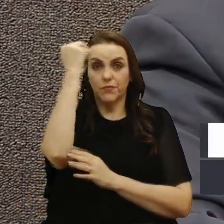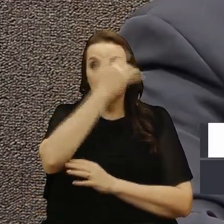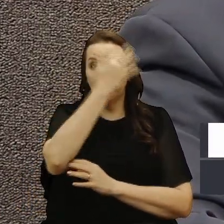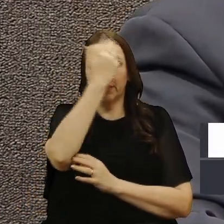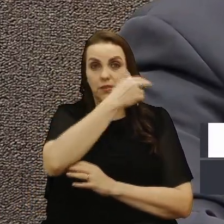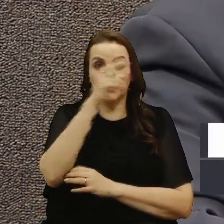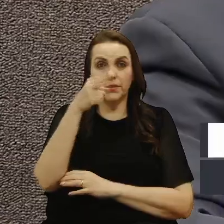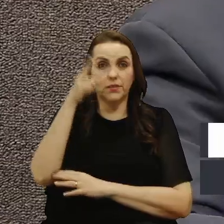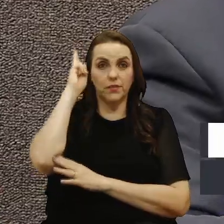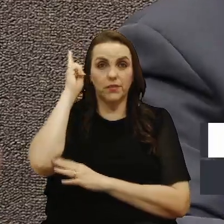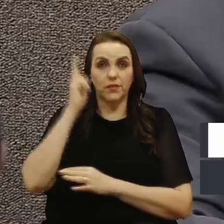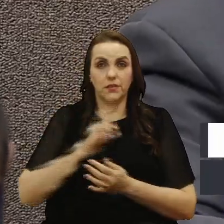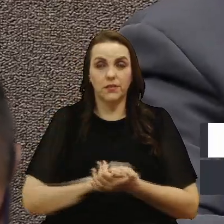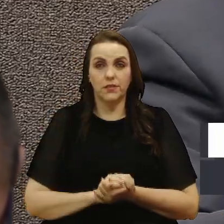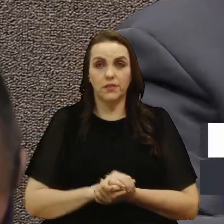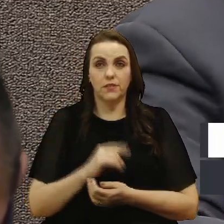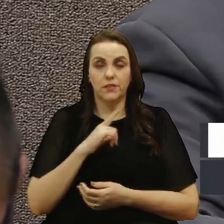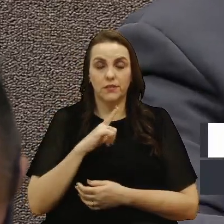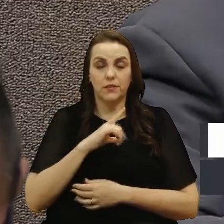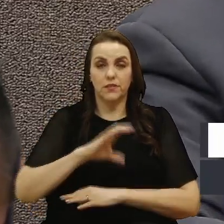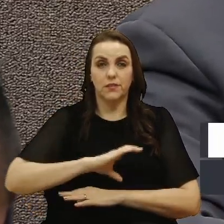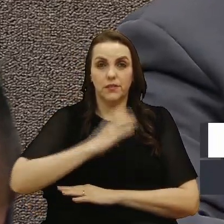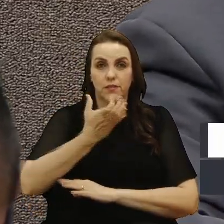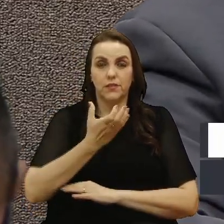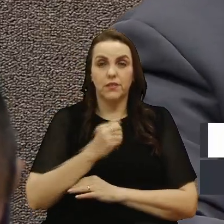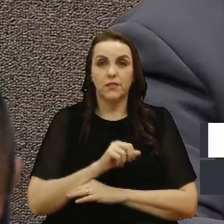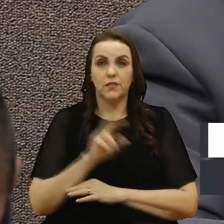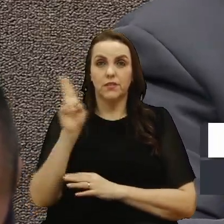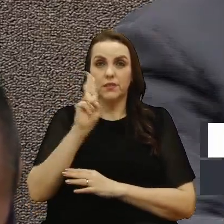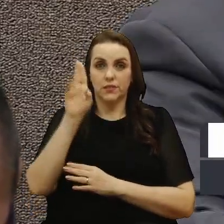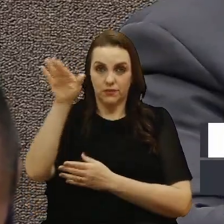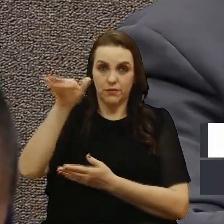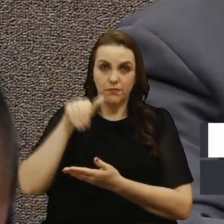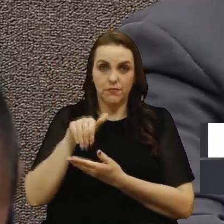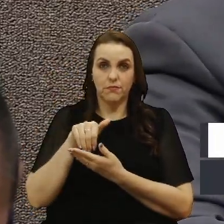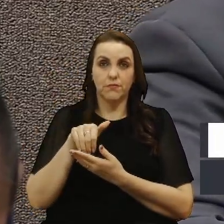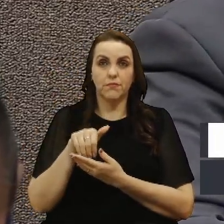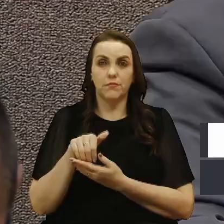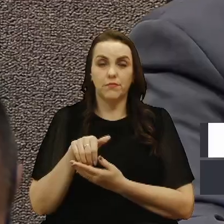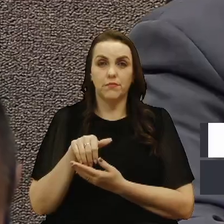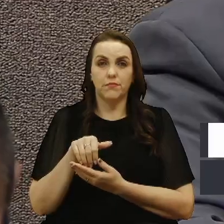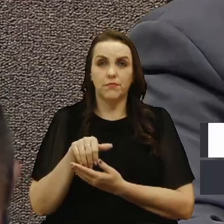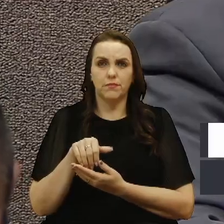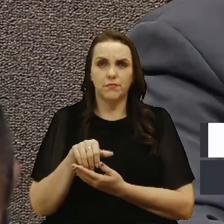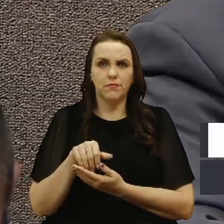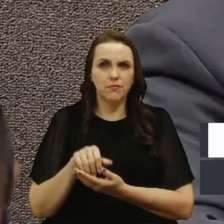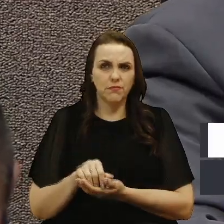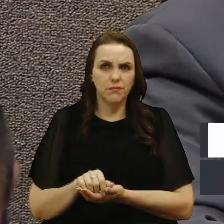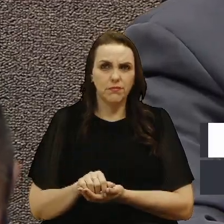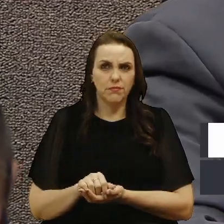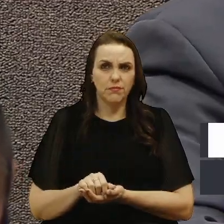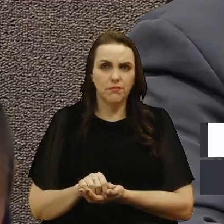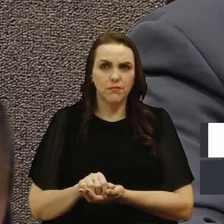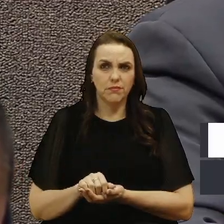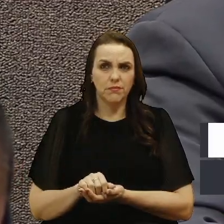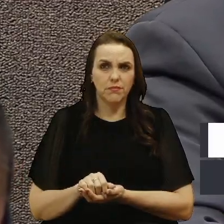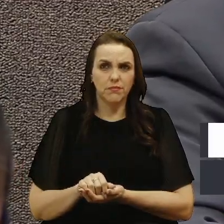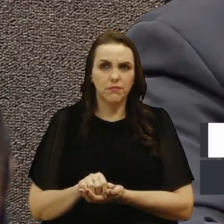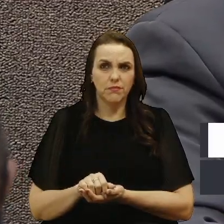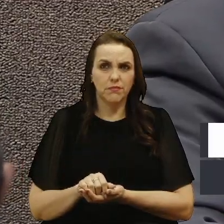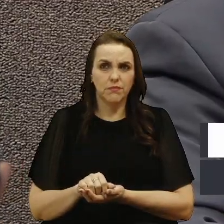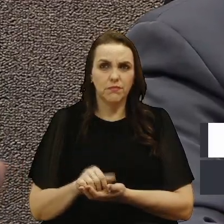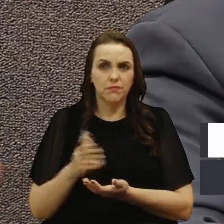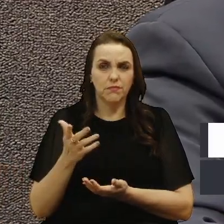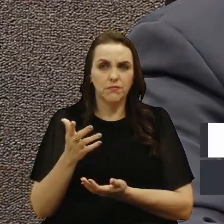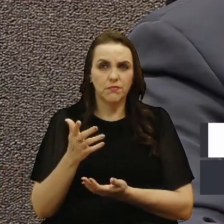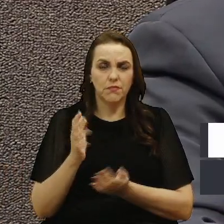Nespolo que tiveram a coragem de nomear Vidromar. Eu fiz visitas com ele, meu colega